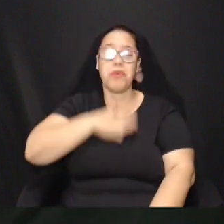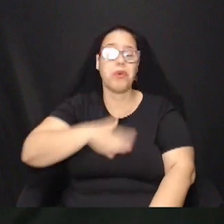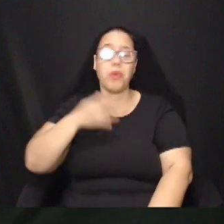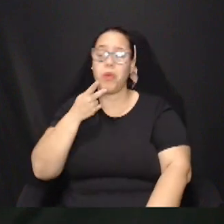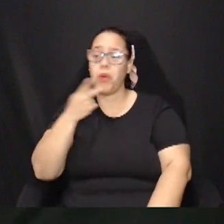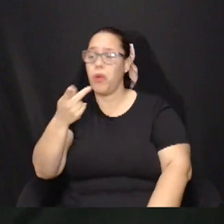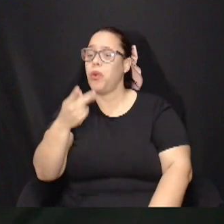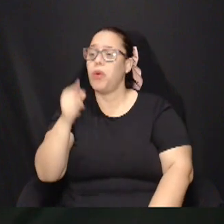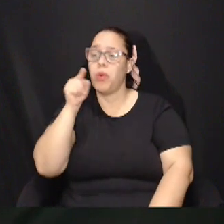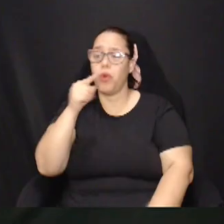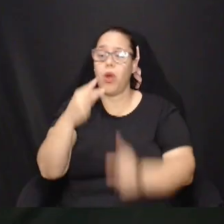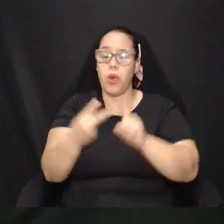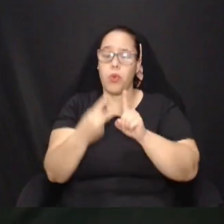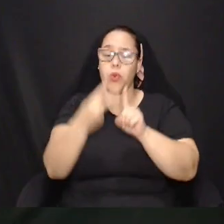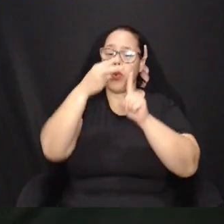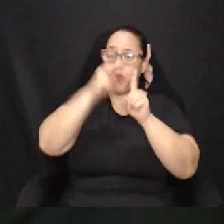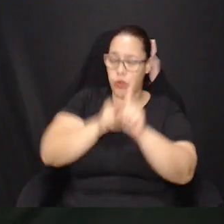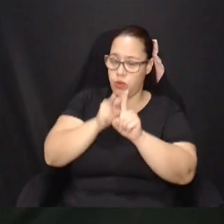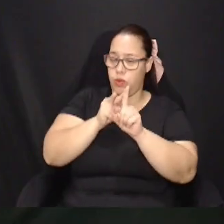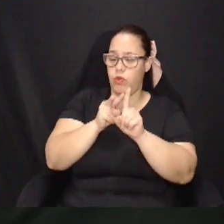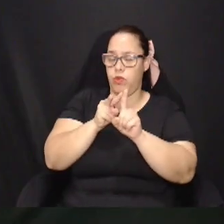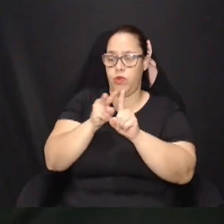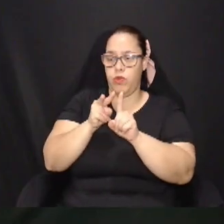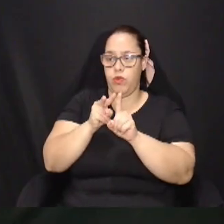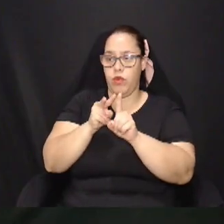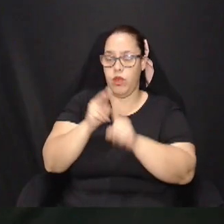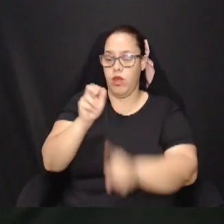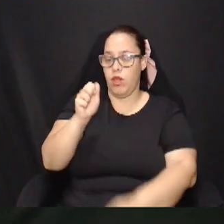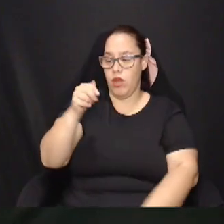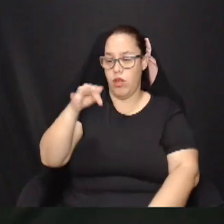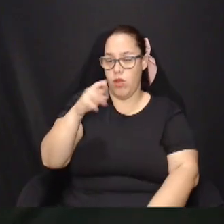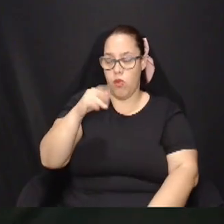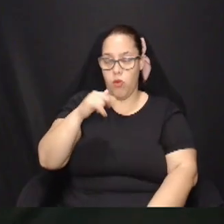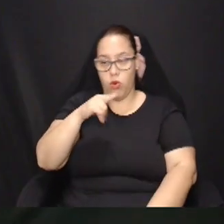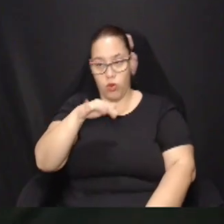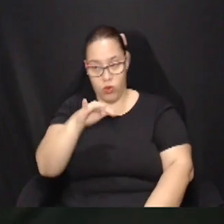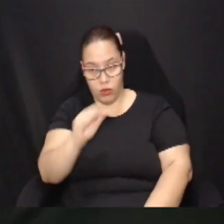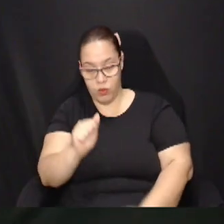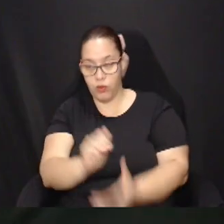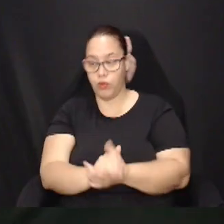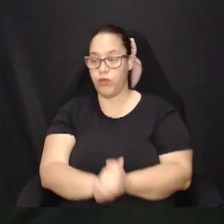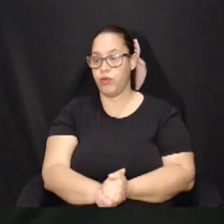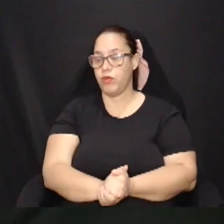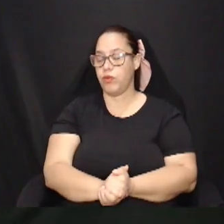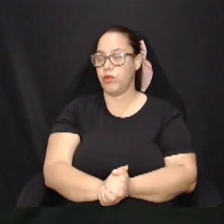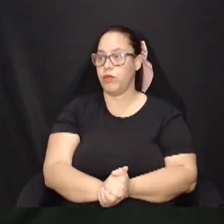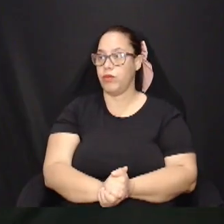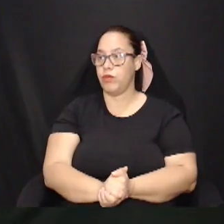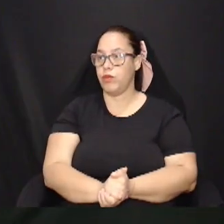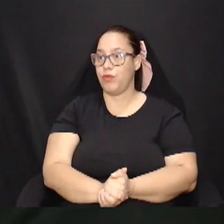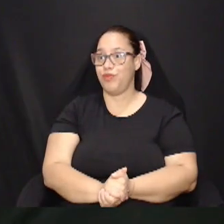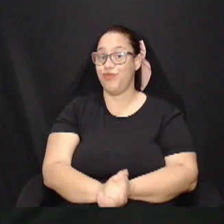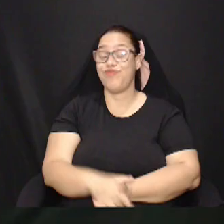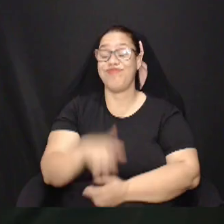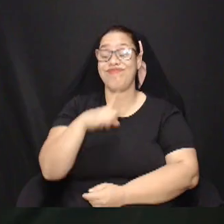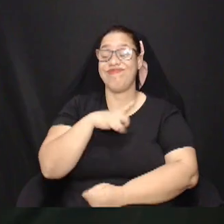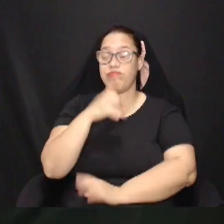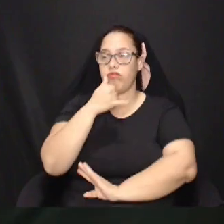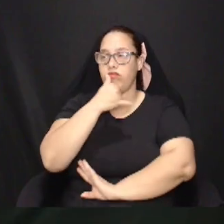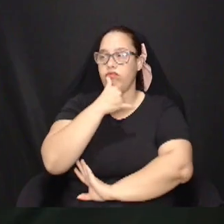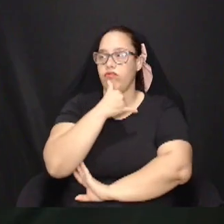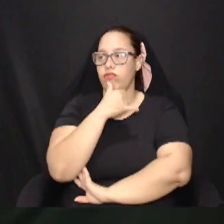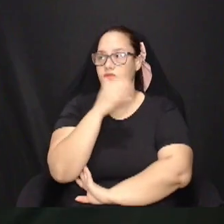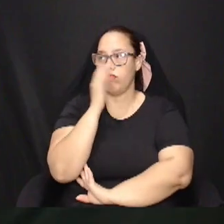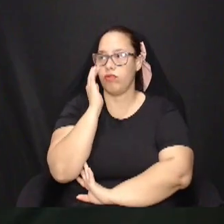sua visão na questão da antropologia, na questão dessa ainda, infelizmente, esse racismo